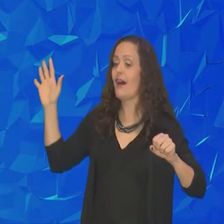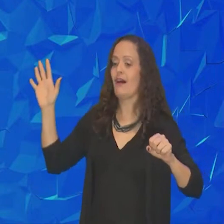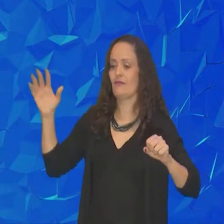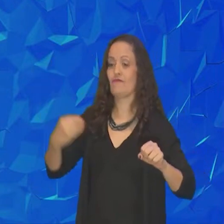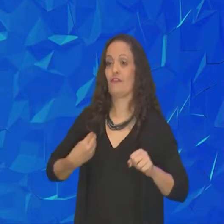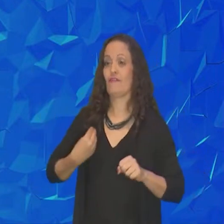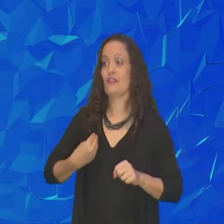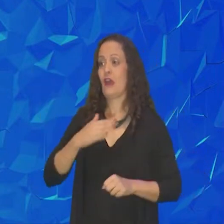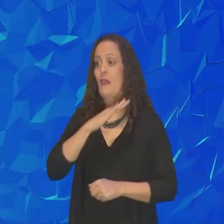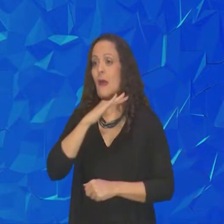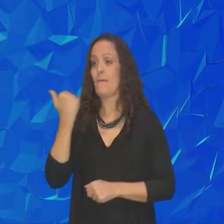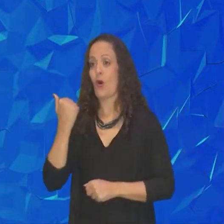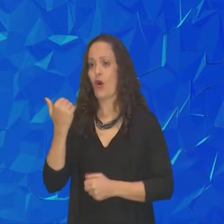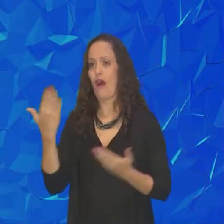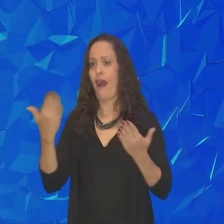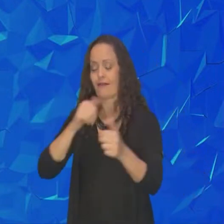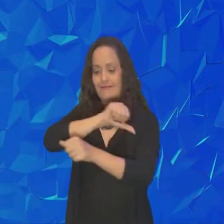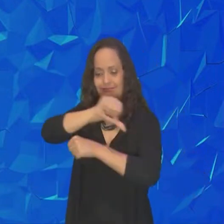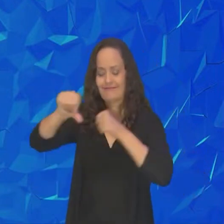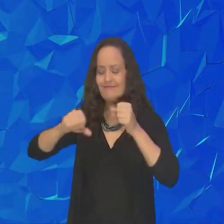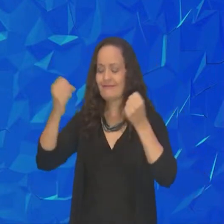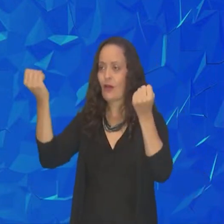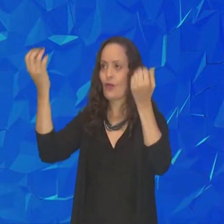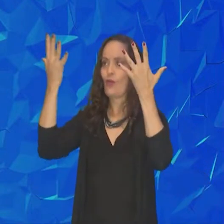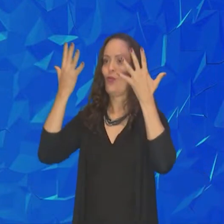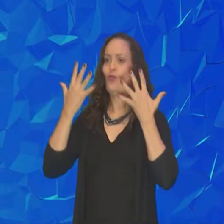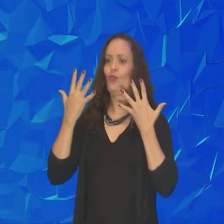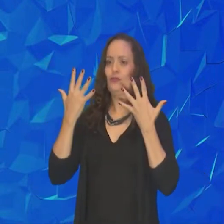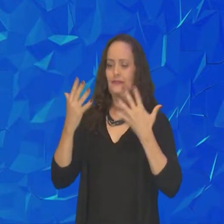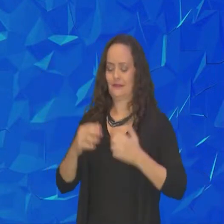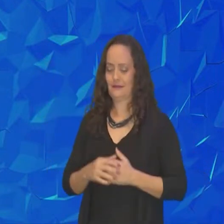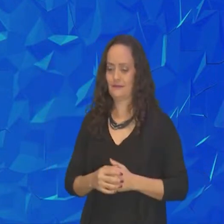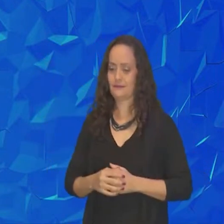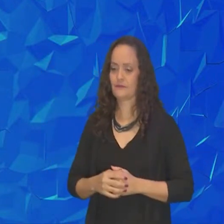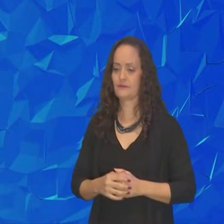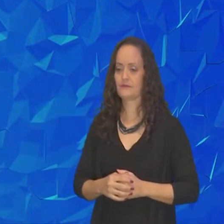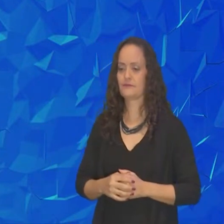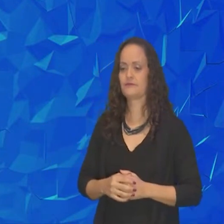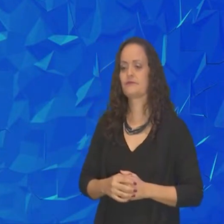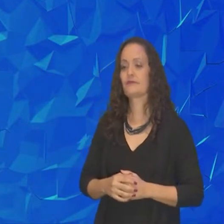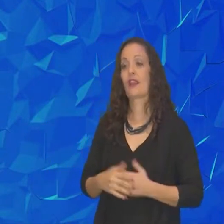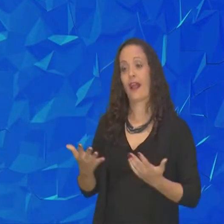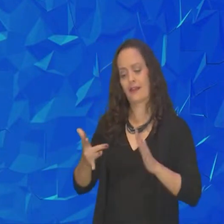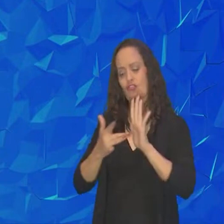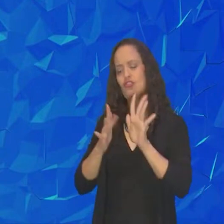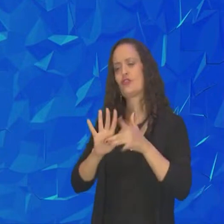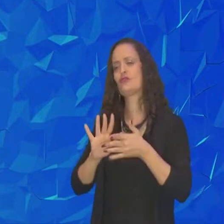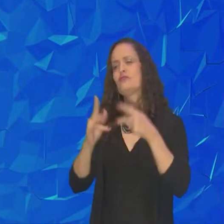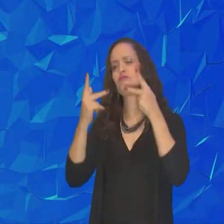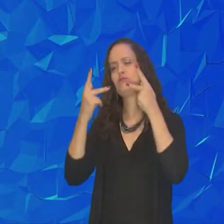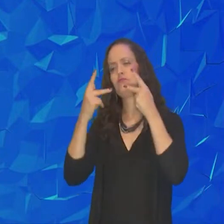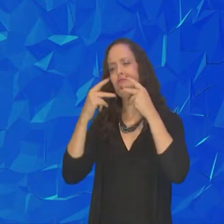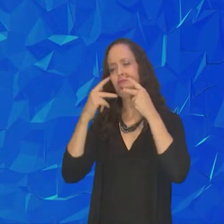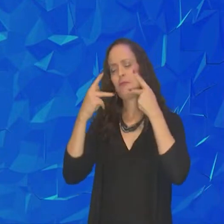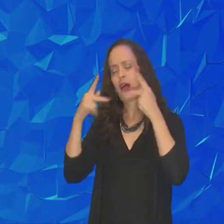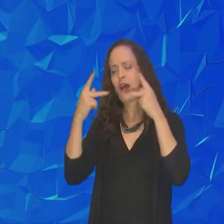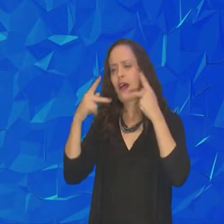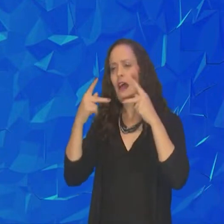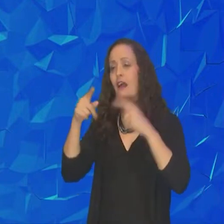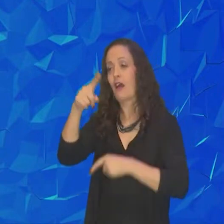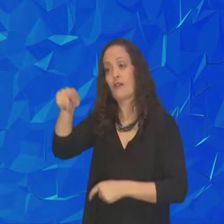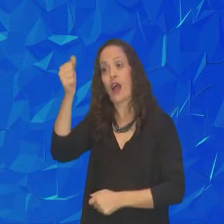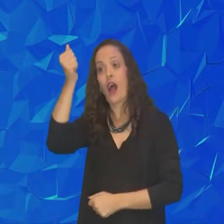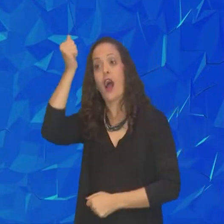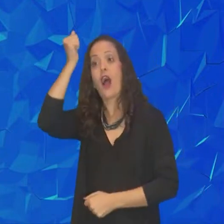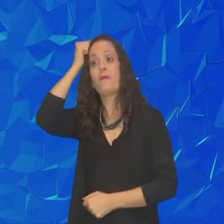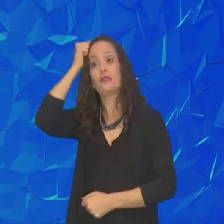morte, resplandeceu-lhe a luz. Daí por diante passou Jesus a pregar e a dizer: arrependei-vos, porque está